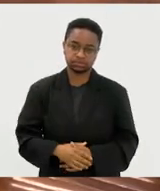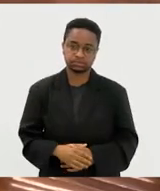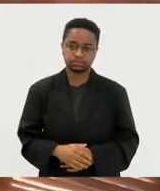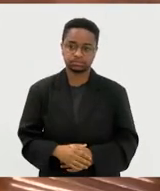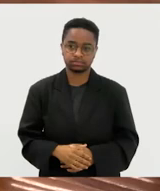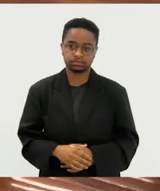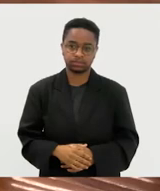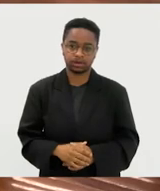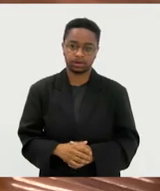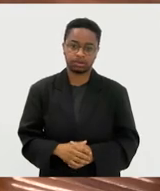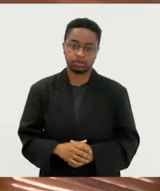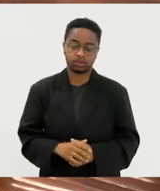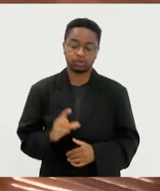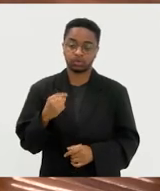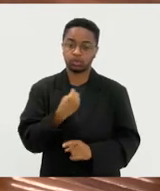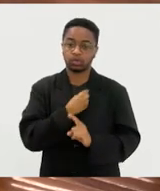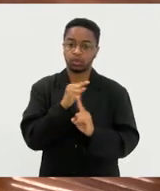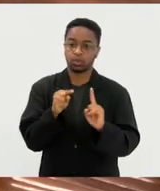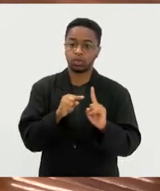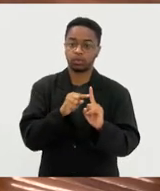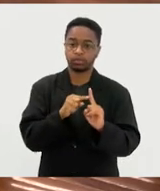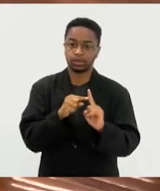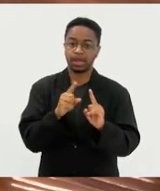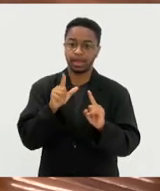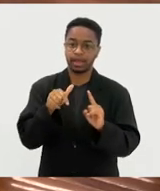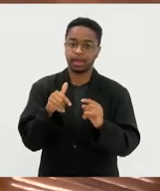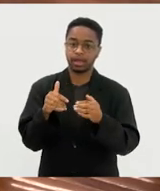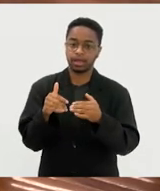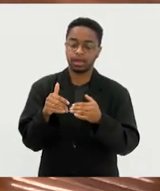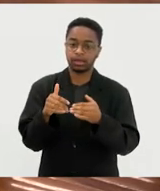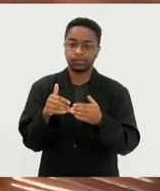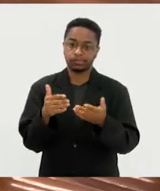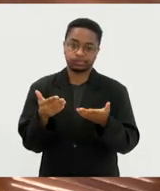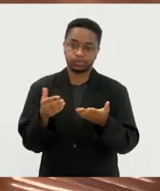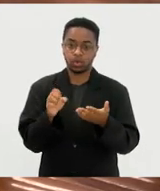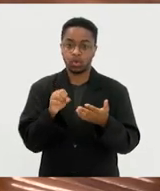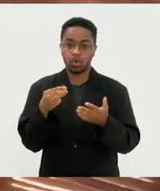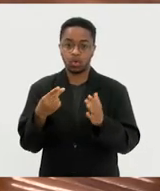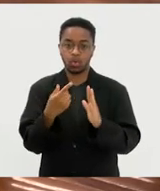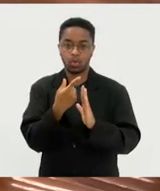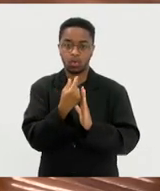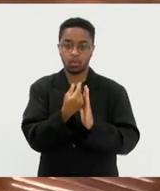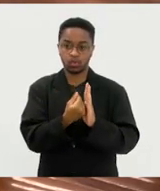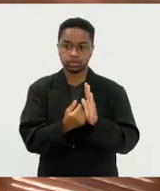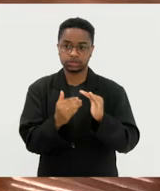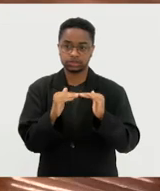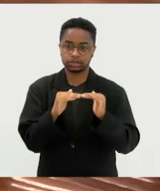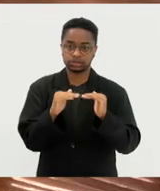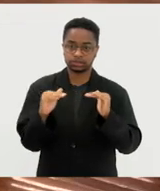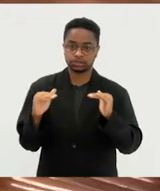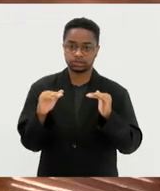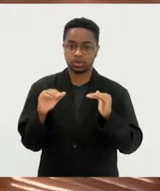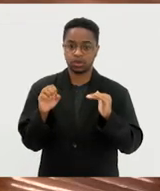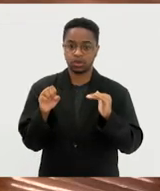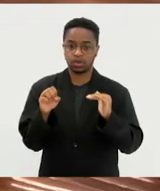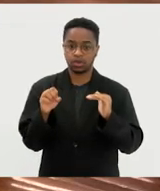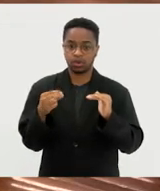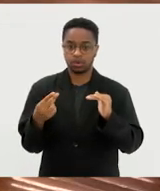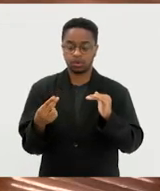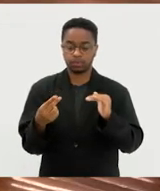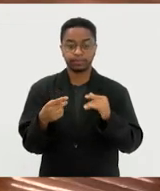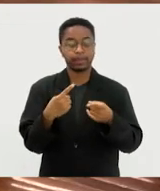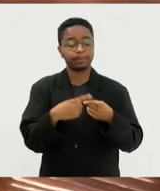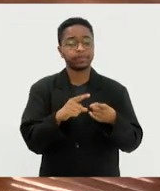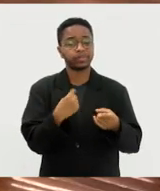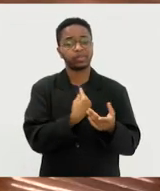A tendência, assim, aí que está. Ou a gente calibrou mal o orçamento ali, ficou, não, é porque, porque a gente aprovou várias